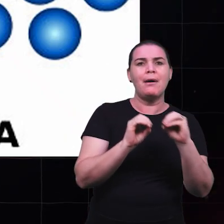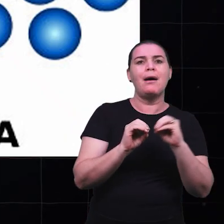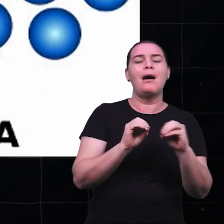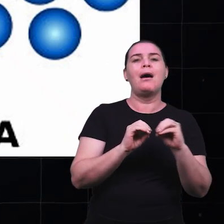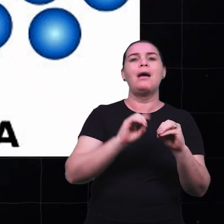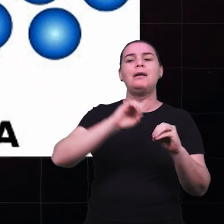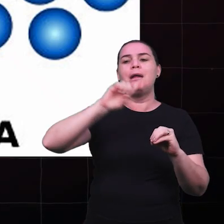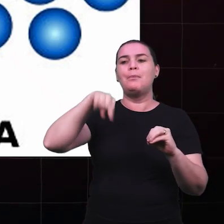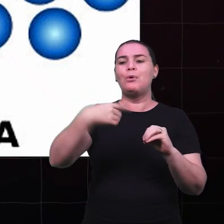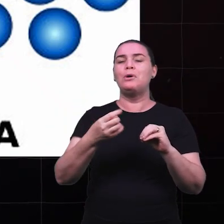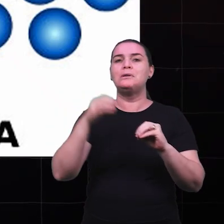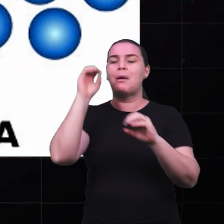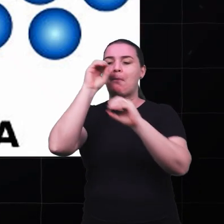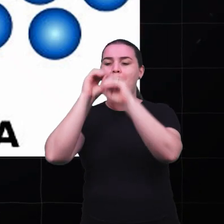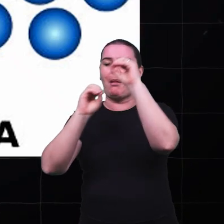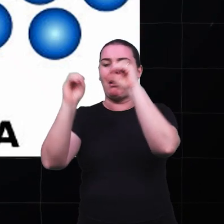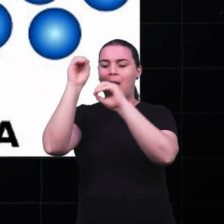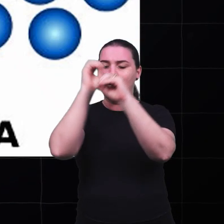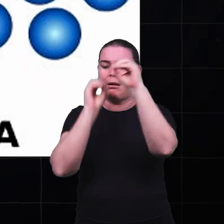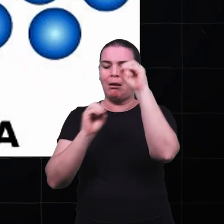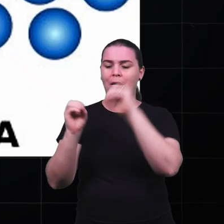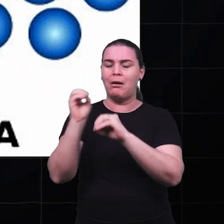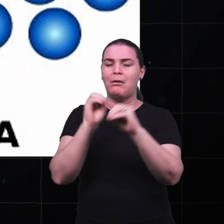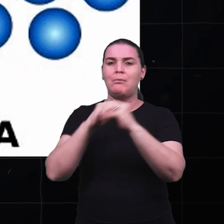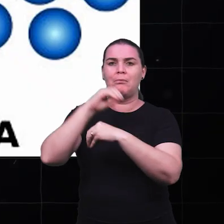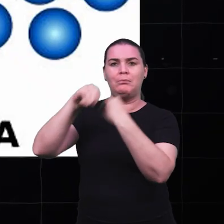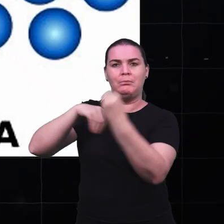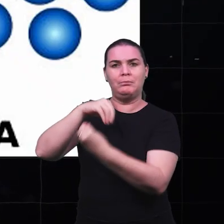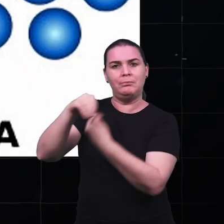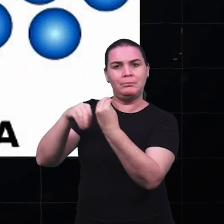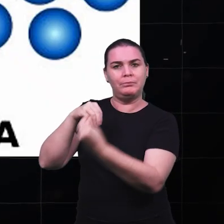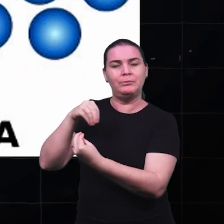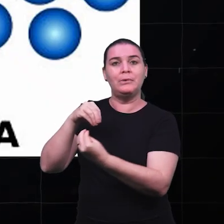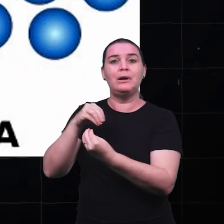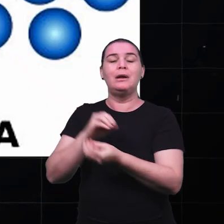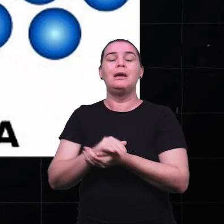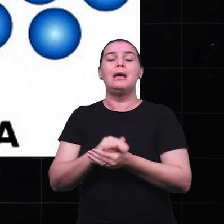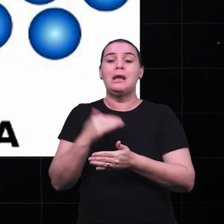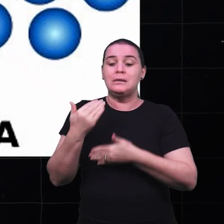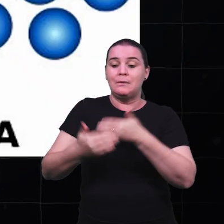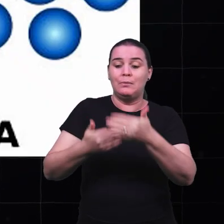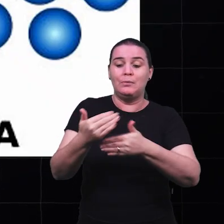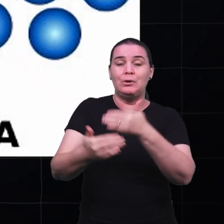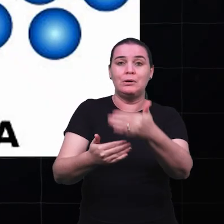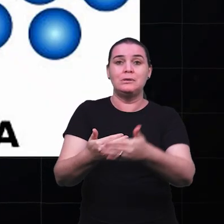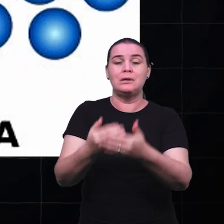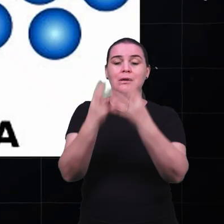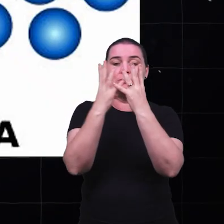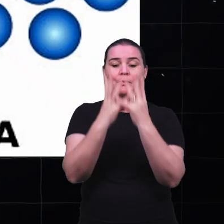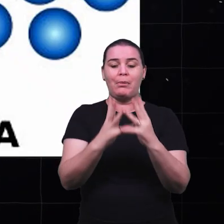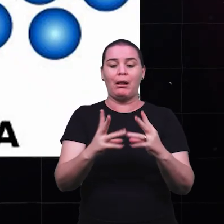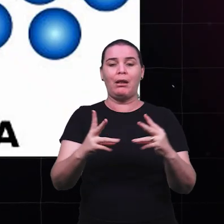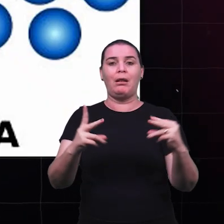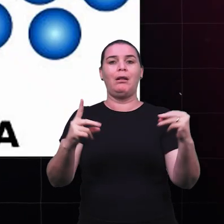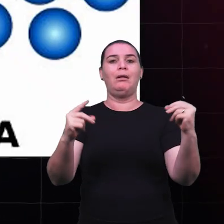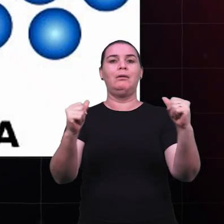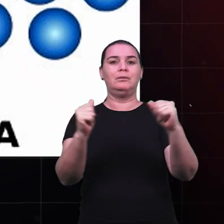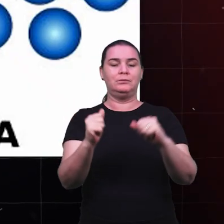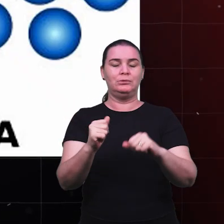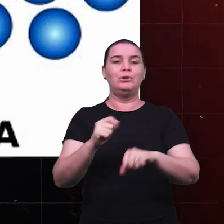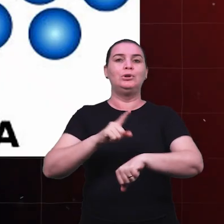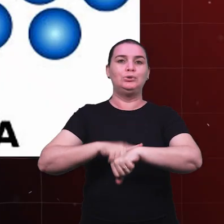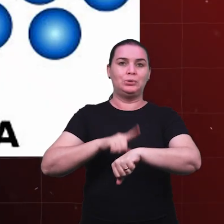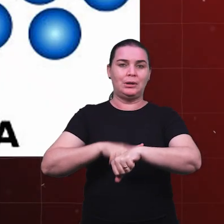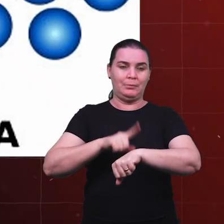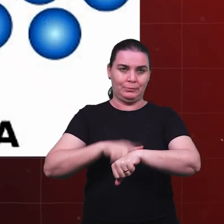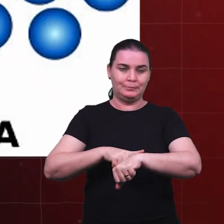se desordenar. E aí nós vamos ver esse processo entrópico, que é essa degradação ao longo do tempo. Nós demos